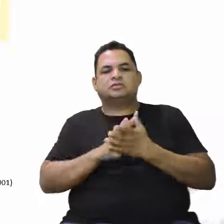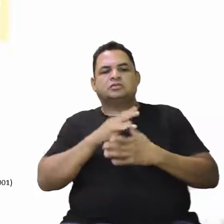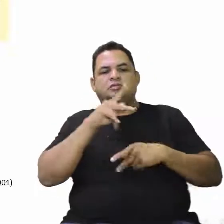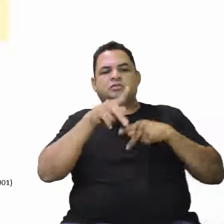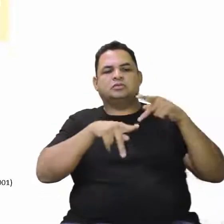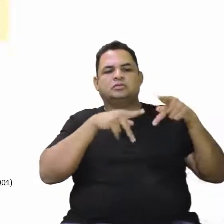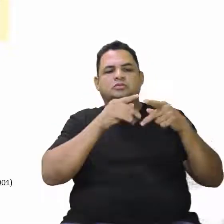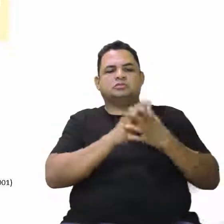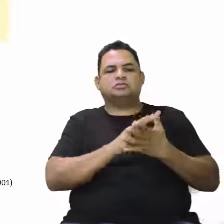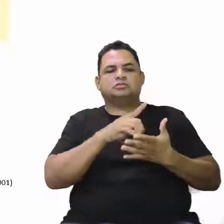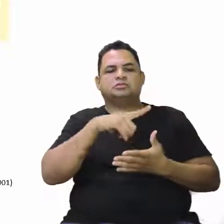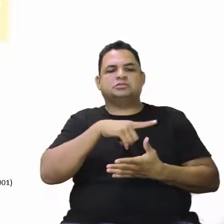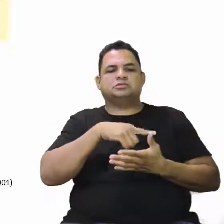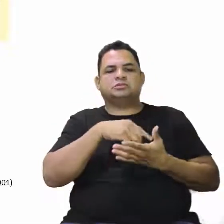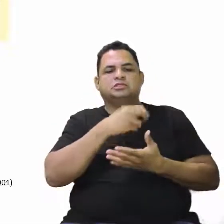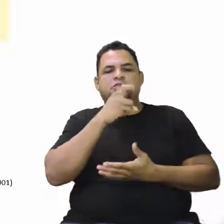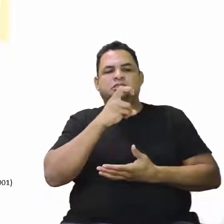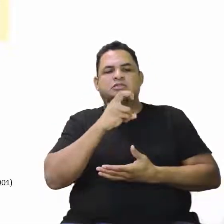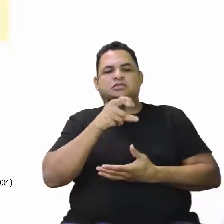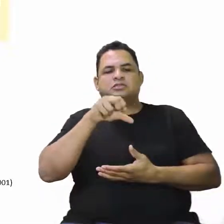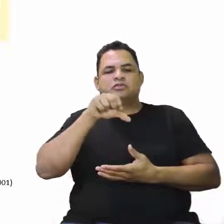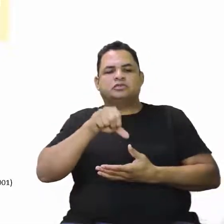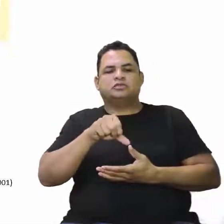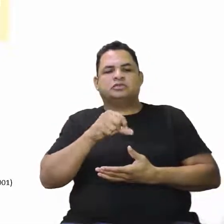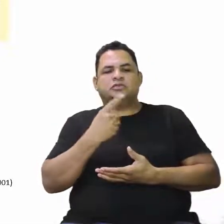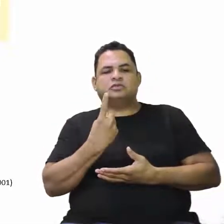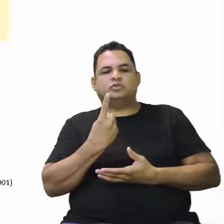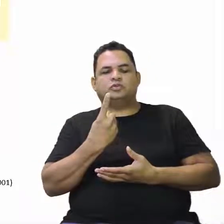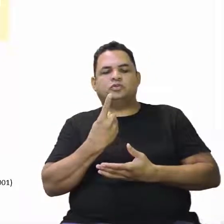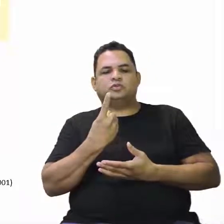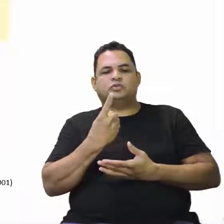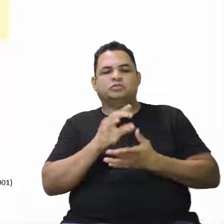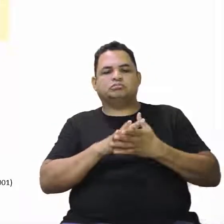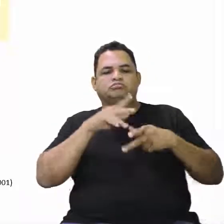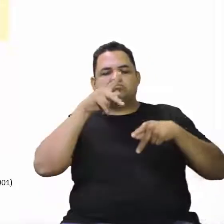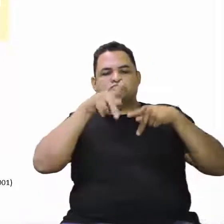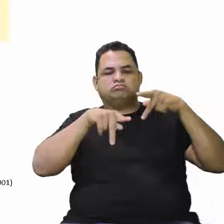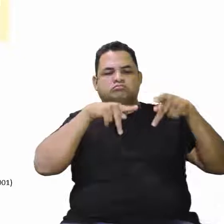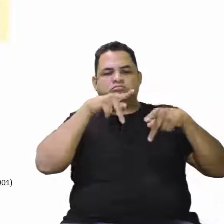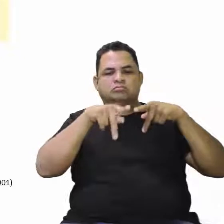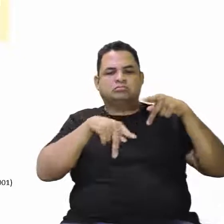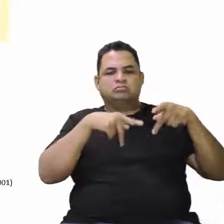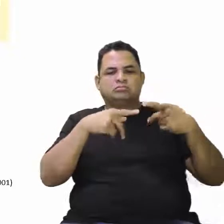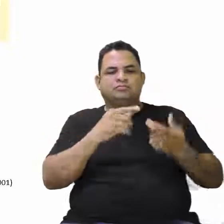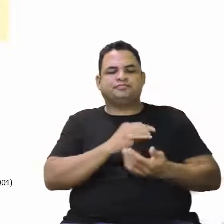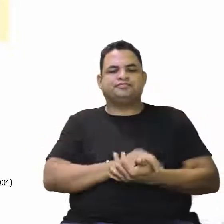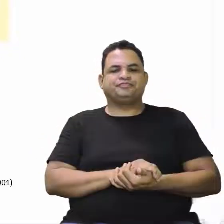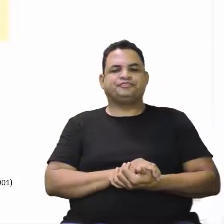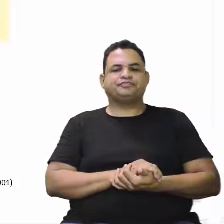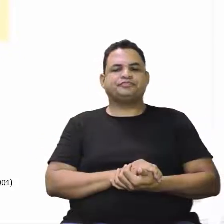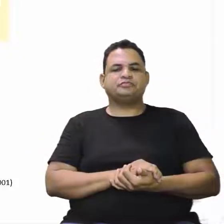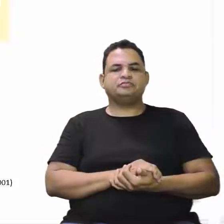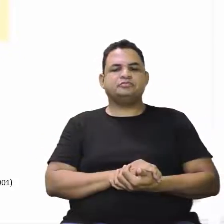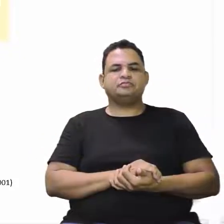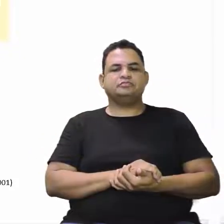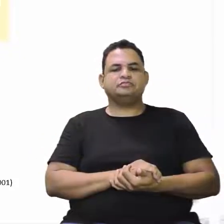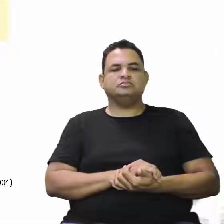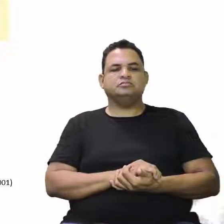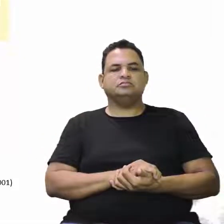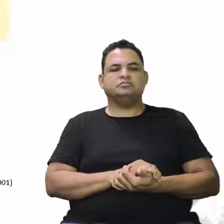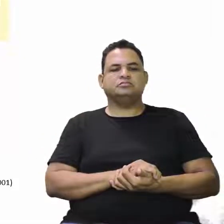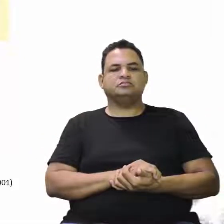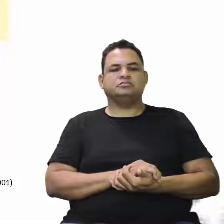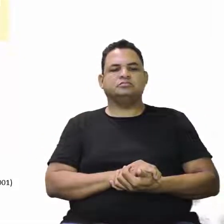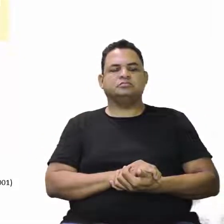Rondônia tinha apenas aí de 590, aproximadamente, era de apenas 591